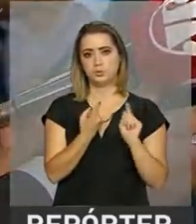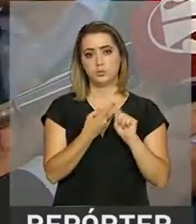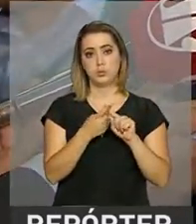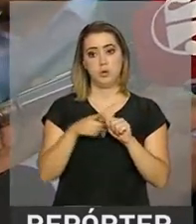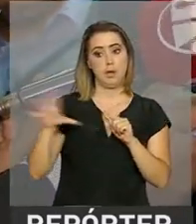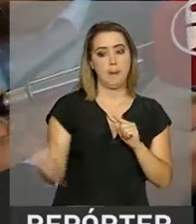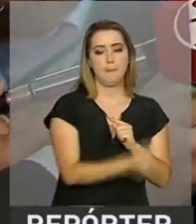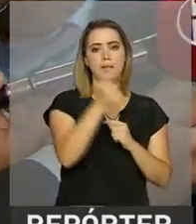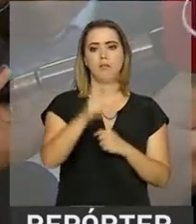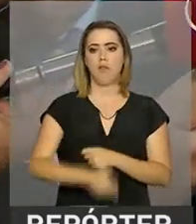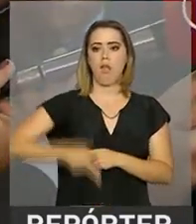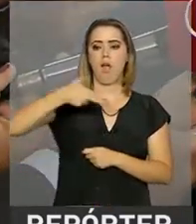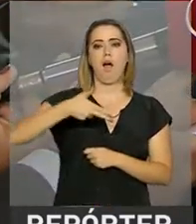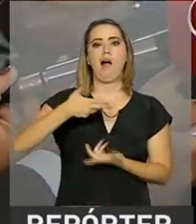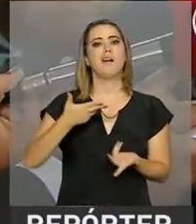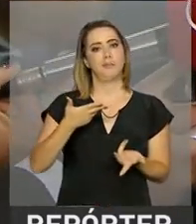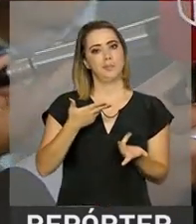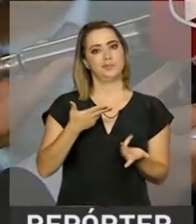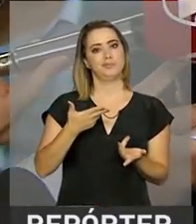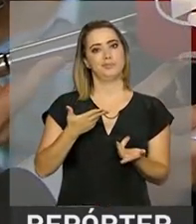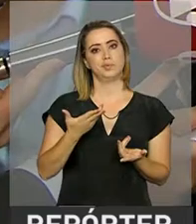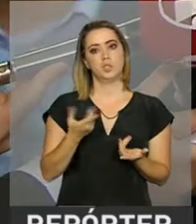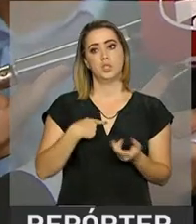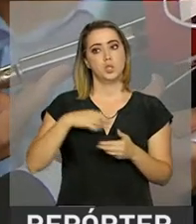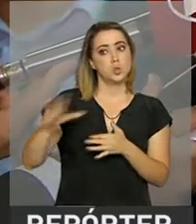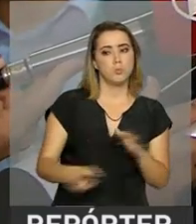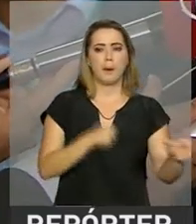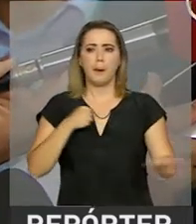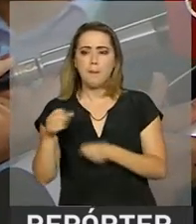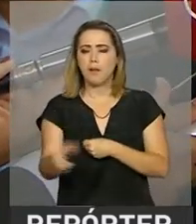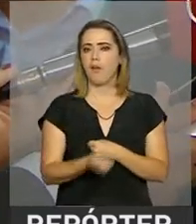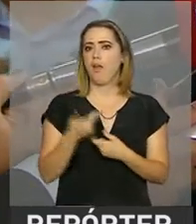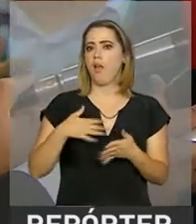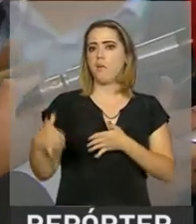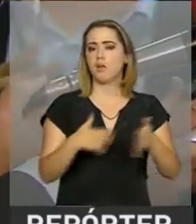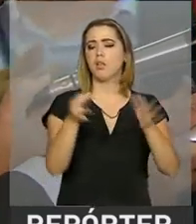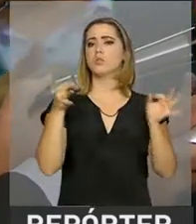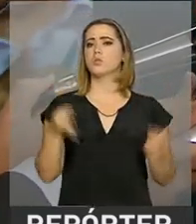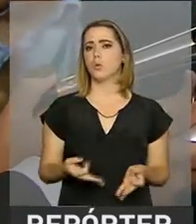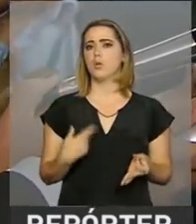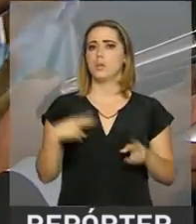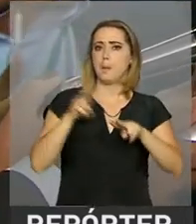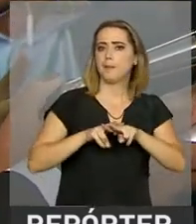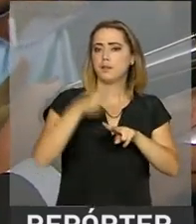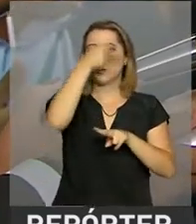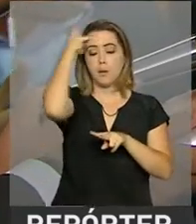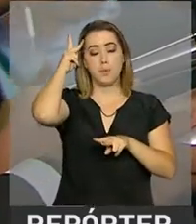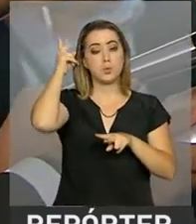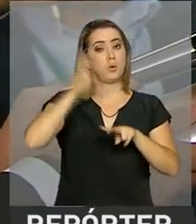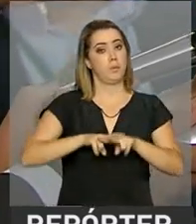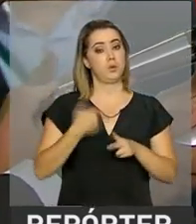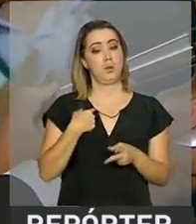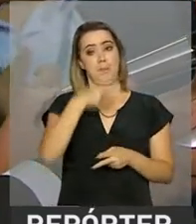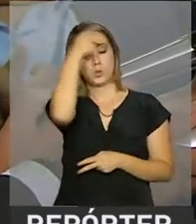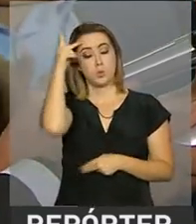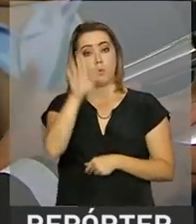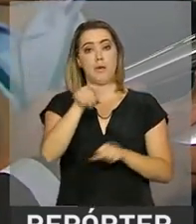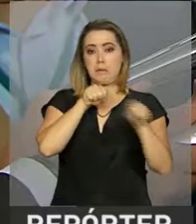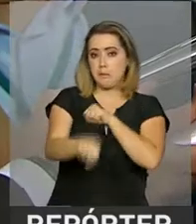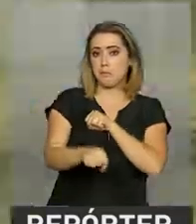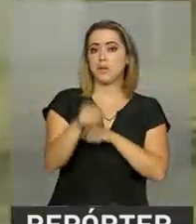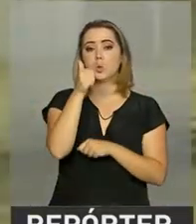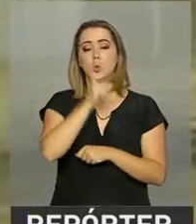apreensão de armas, retirar o armamento das ruas e prender quem precisa estar preso, homicida, latrocínio e